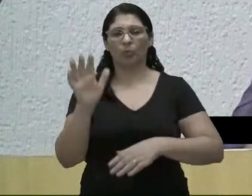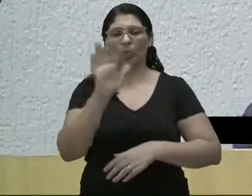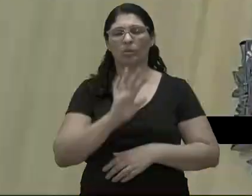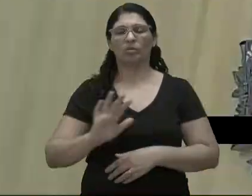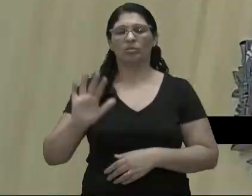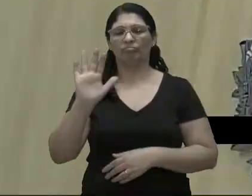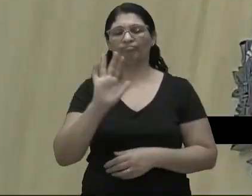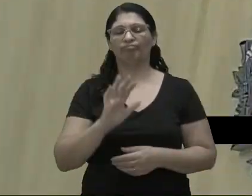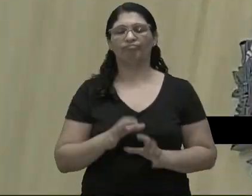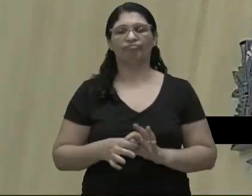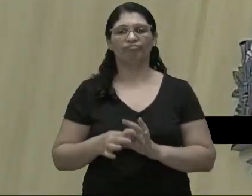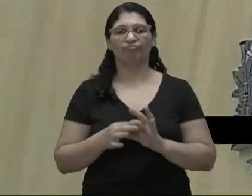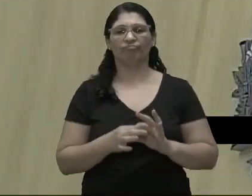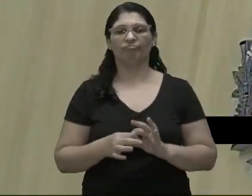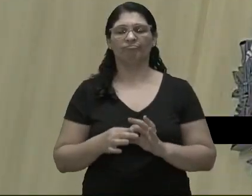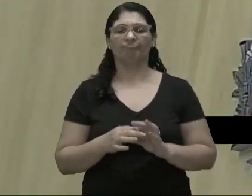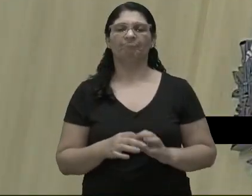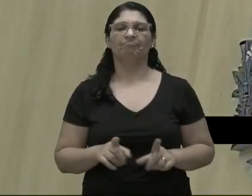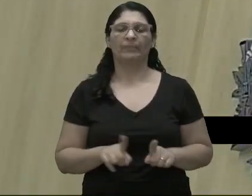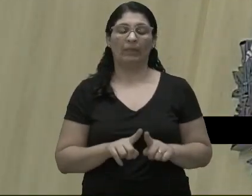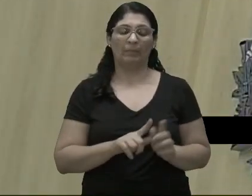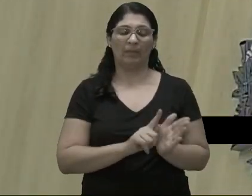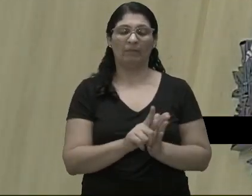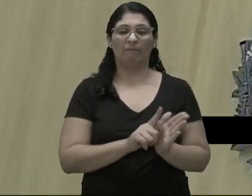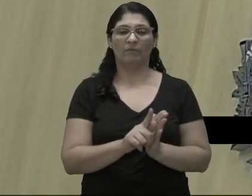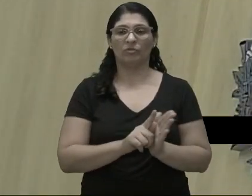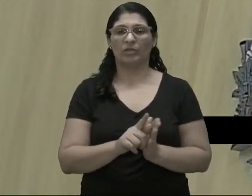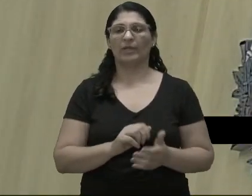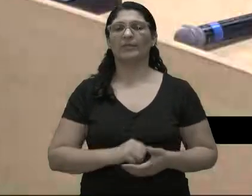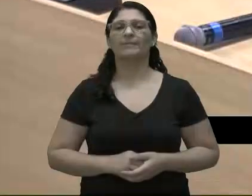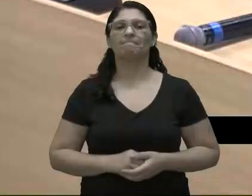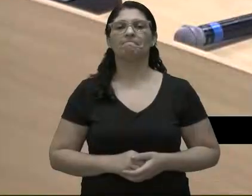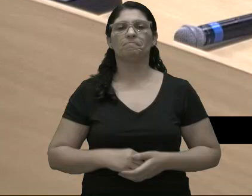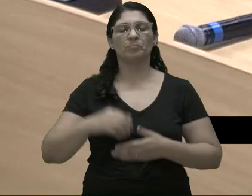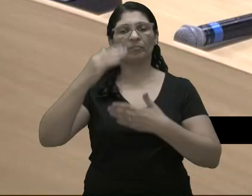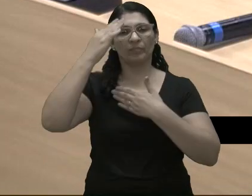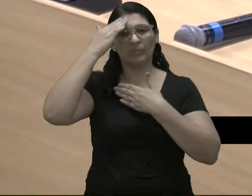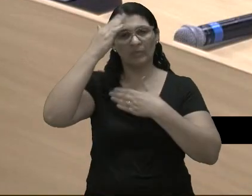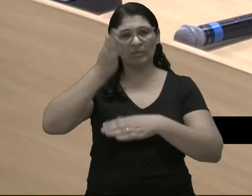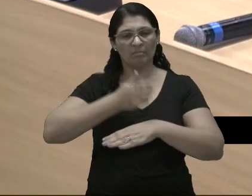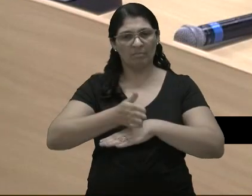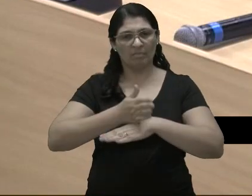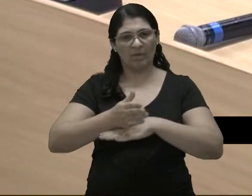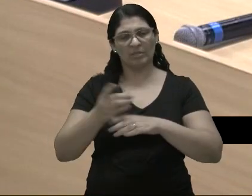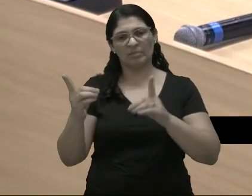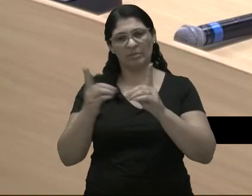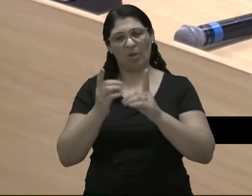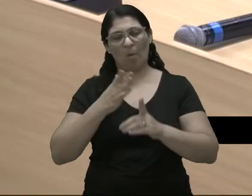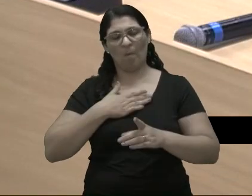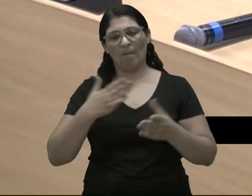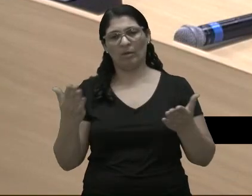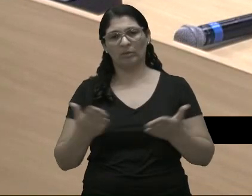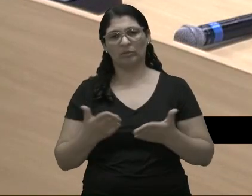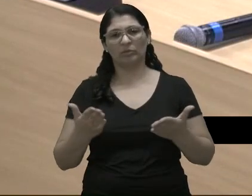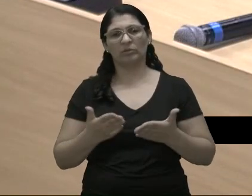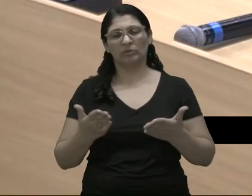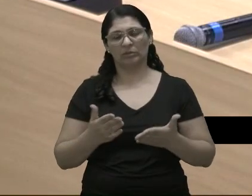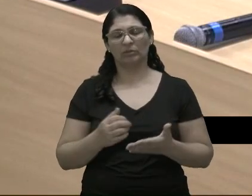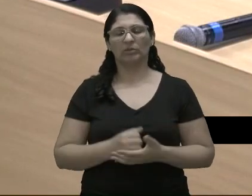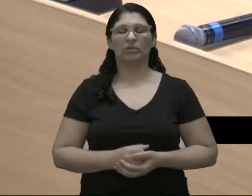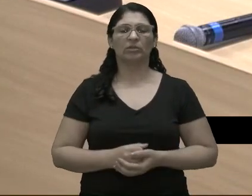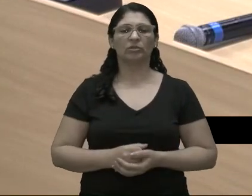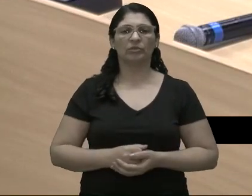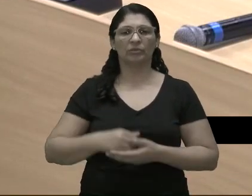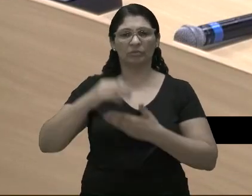presidente. Também agradeço a participação dos meus clientes hoje e muito obrigado por, e estou à disposição para qualquer esclarecimento jurídico. Muito